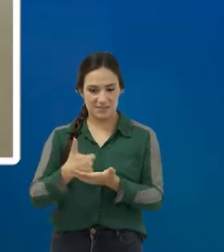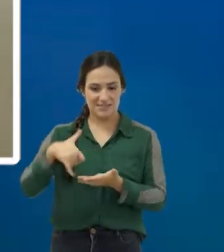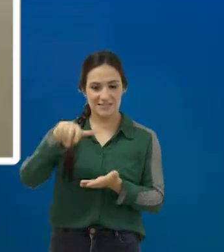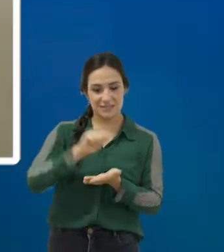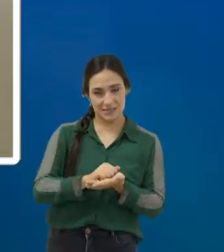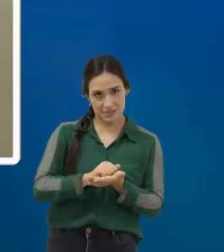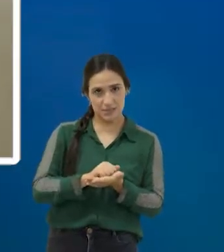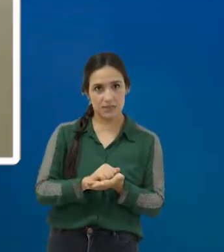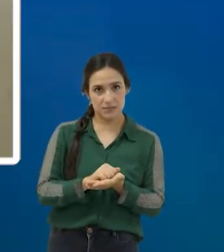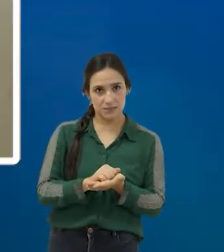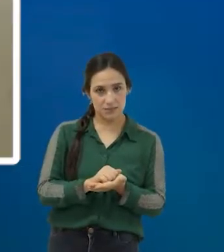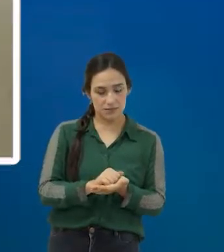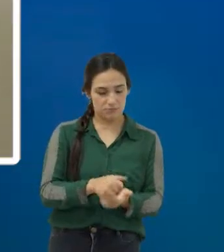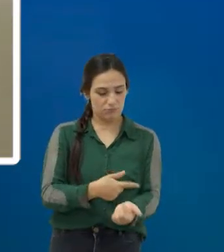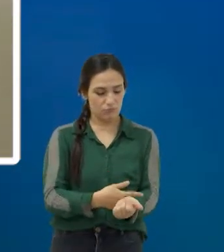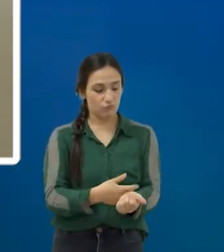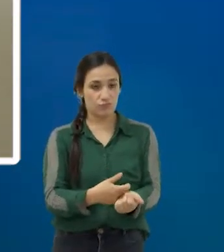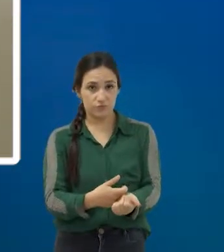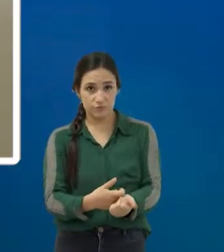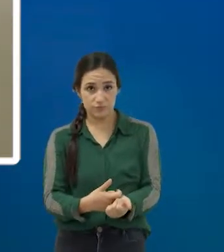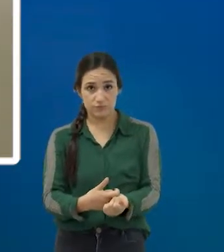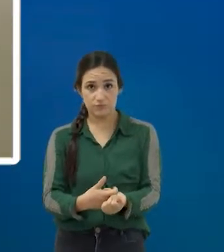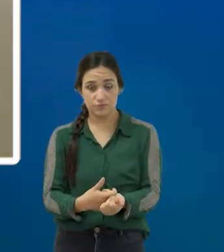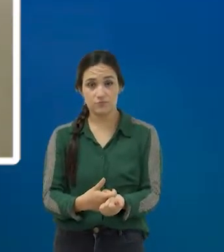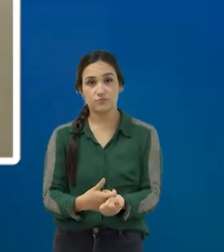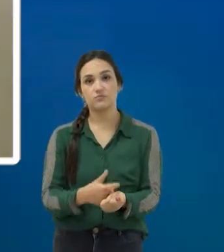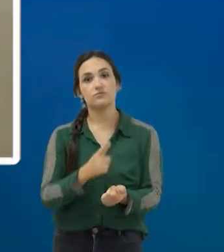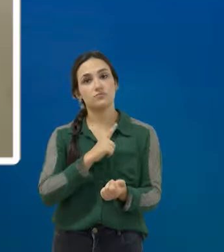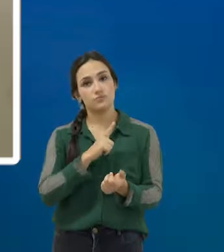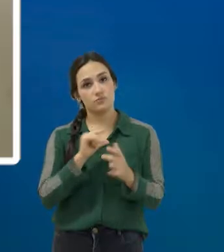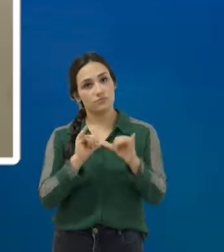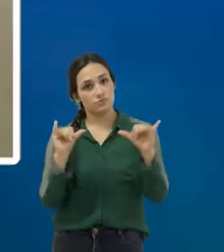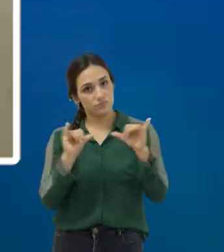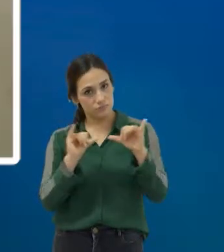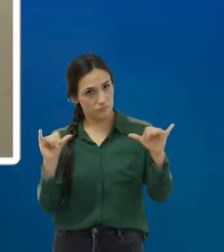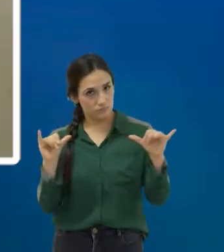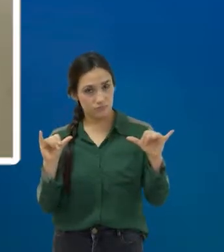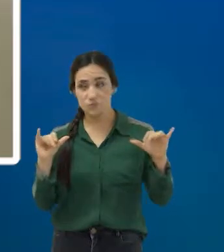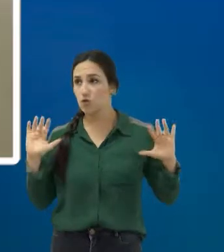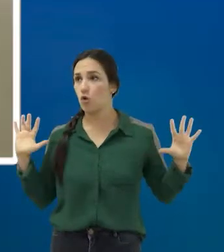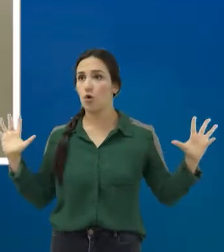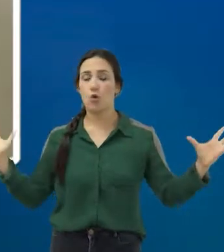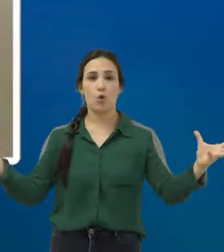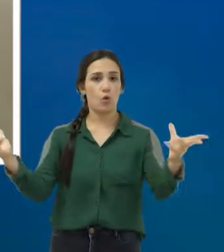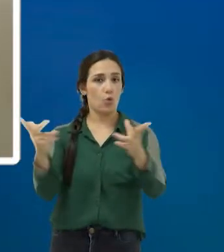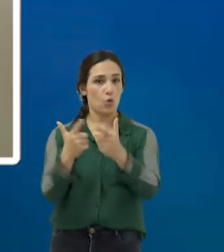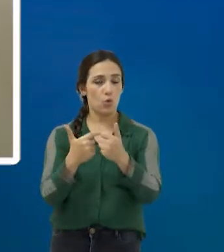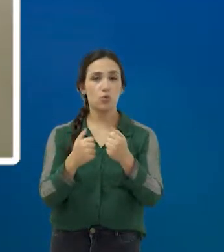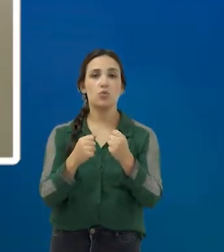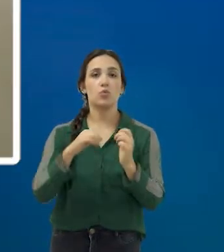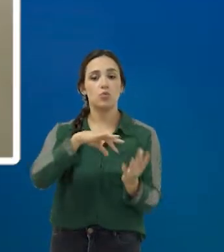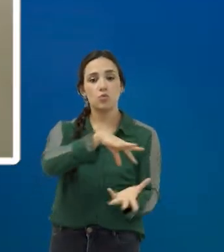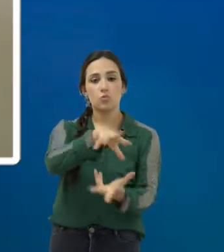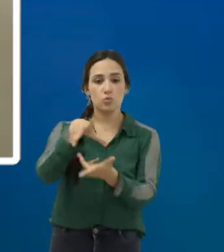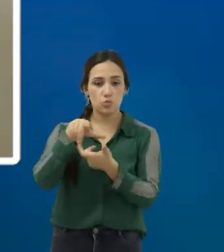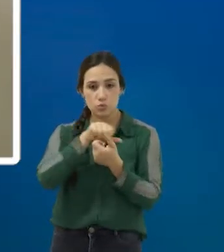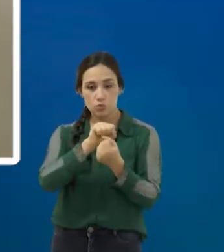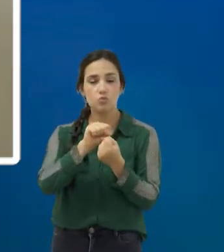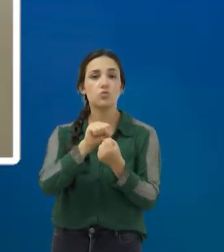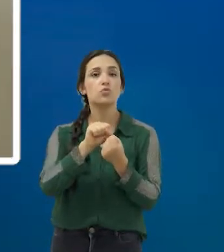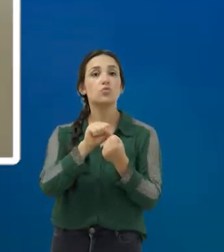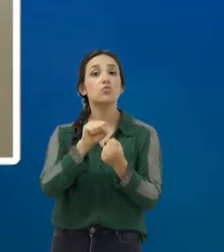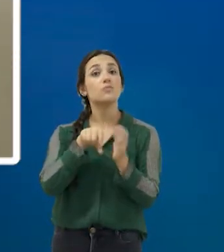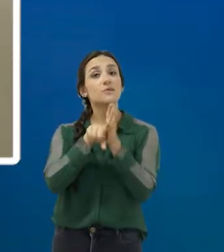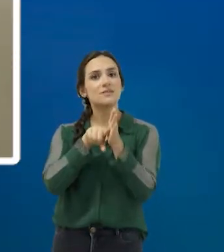de doadores, eles ficam num banco de dados que é disponibilizado para o mundo todo. Então, ele pode ajudar tanto